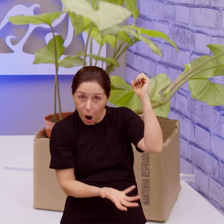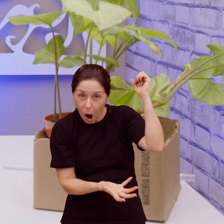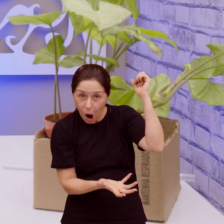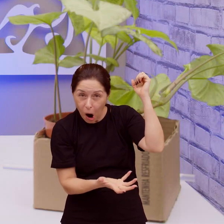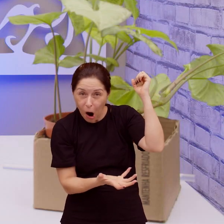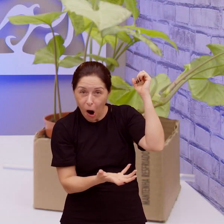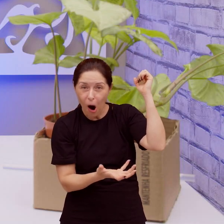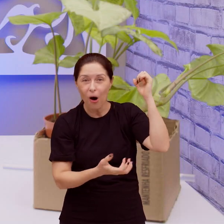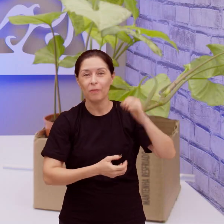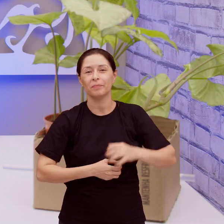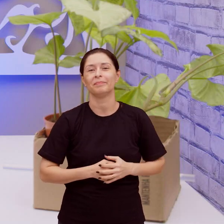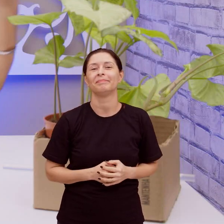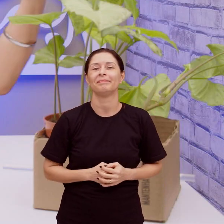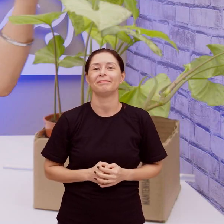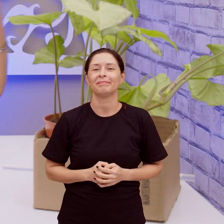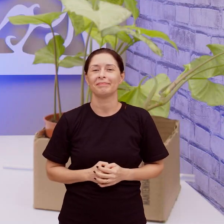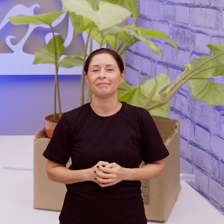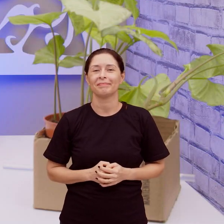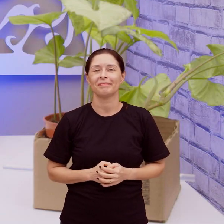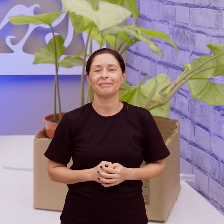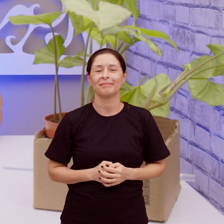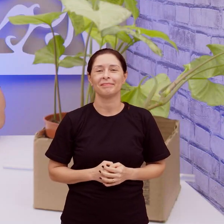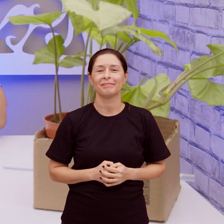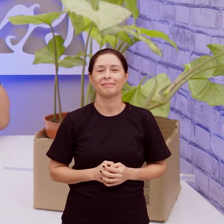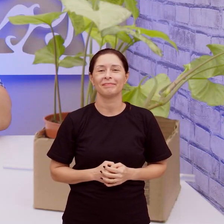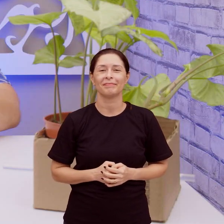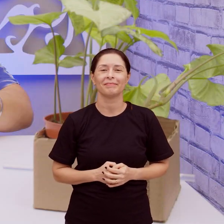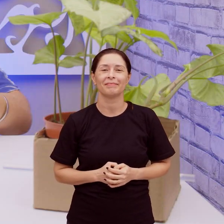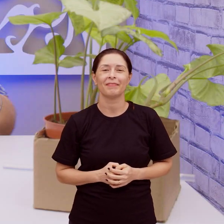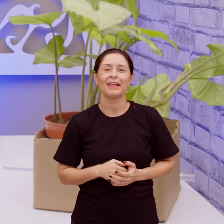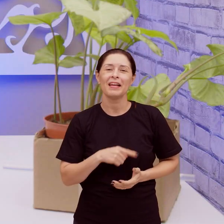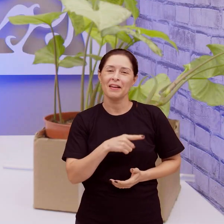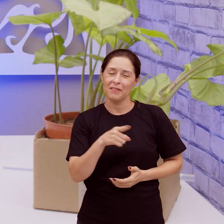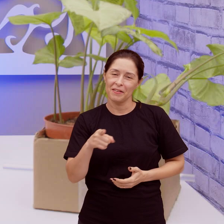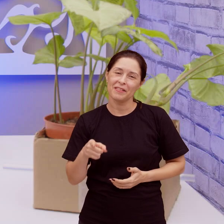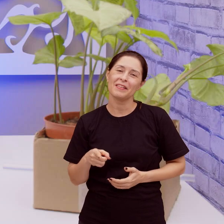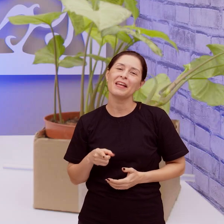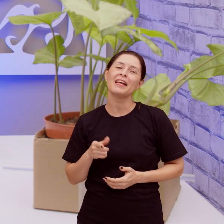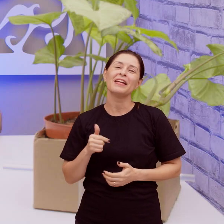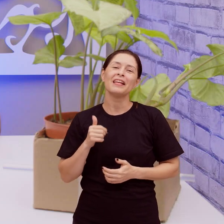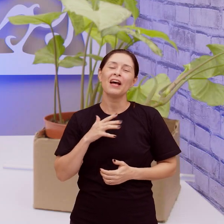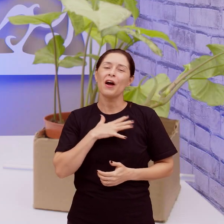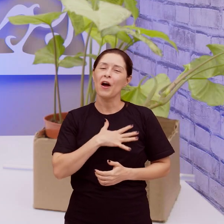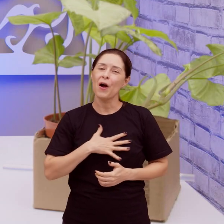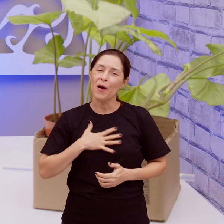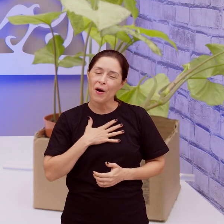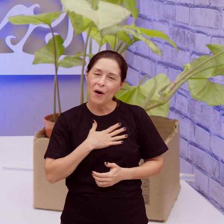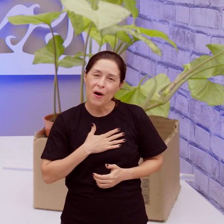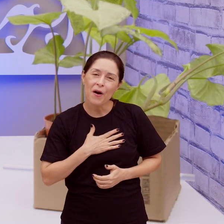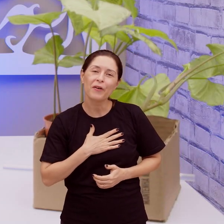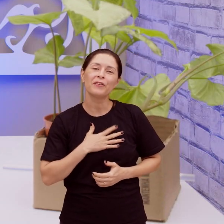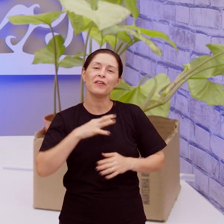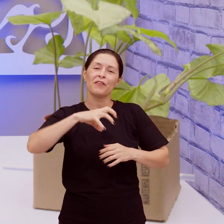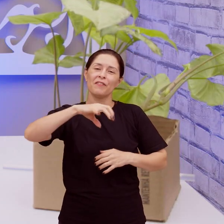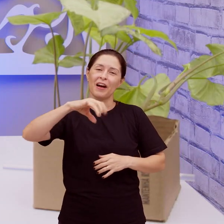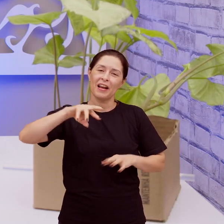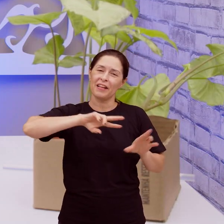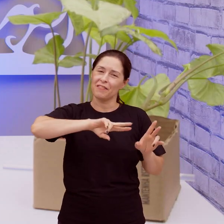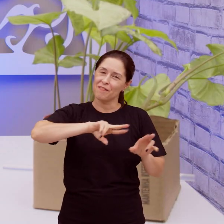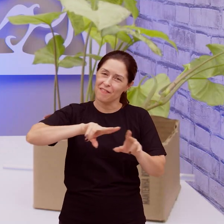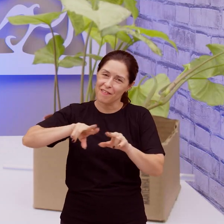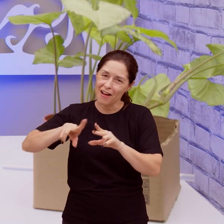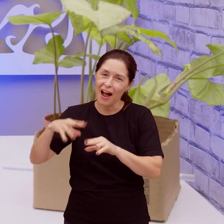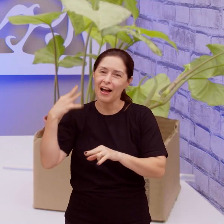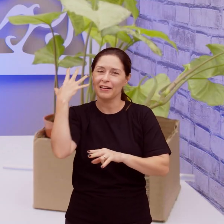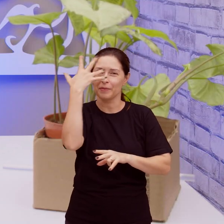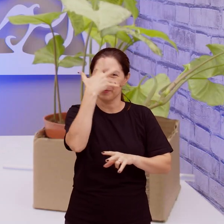a derrubou. Bom, é isso. Eu espero que vocês tenham gostado, que vocês criem aí, façam uma aranha de vocês